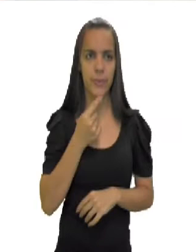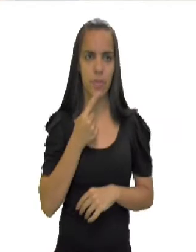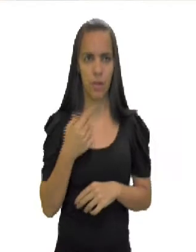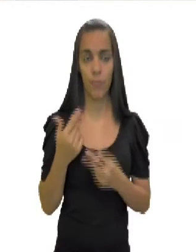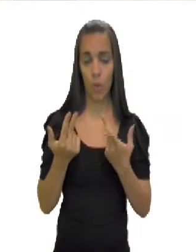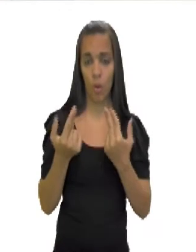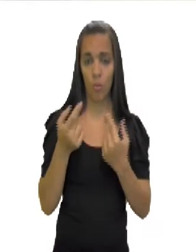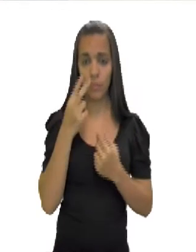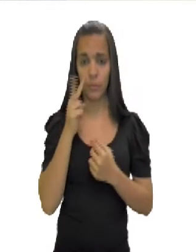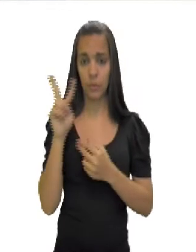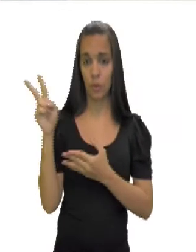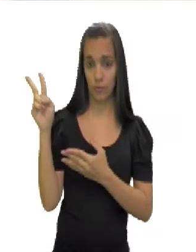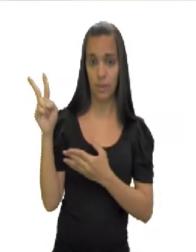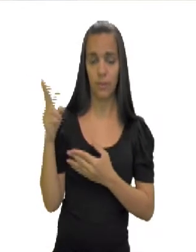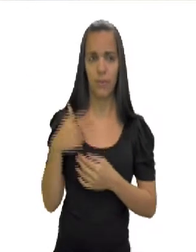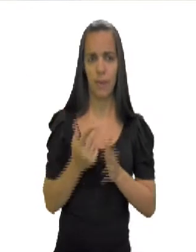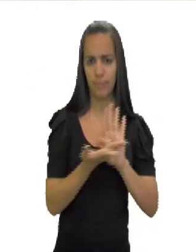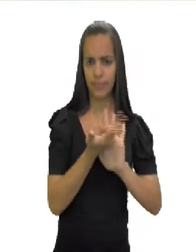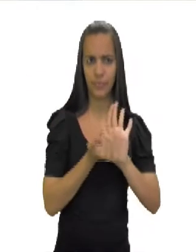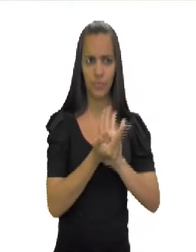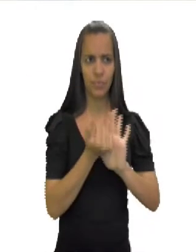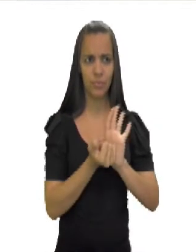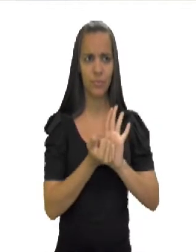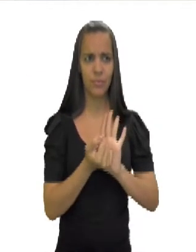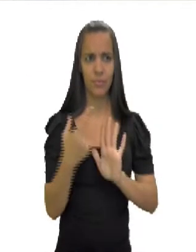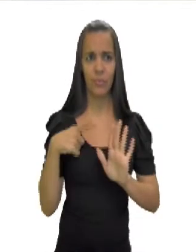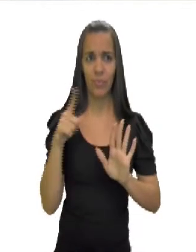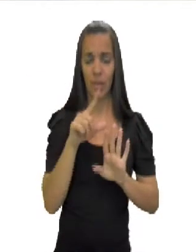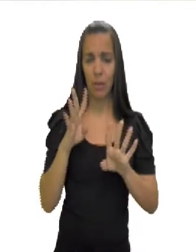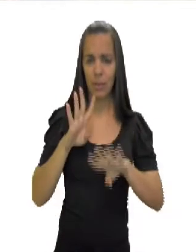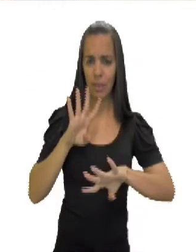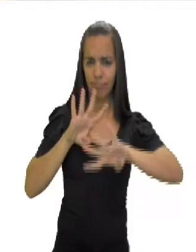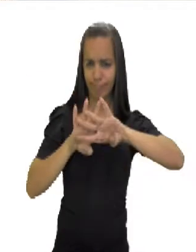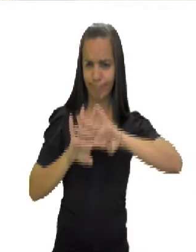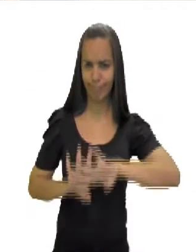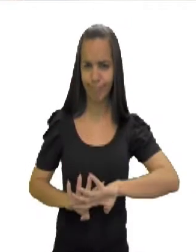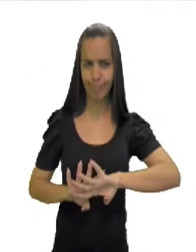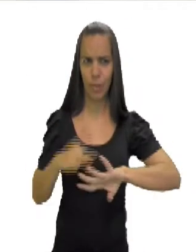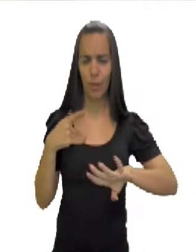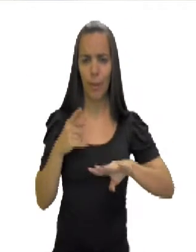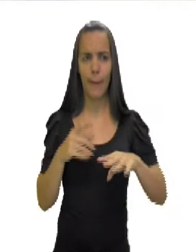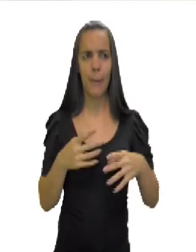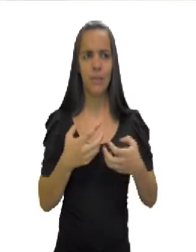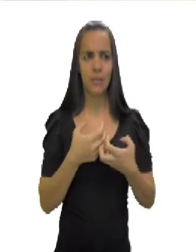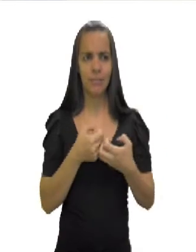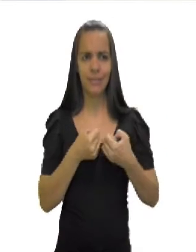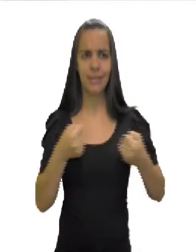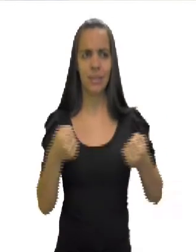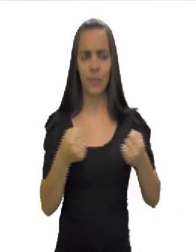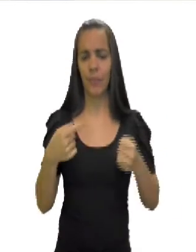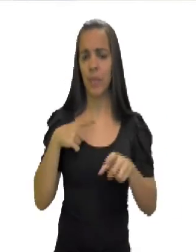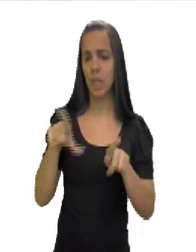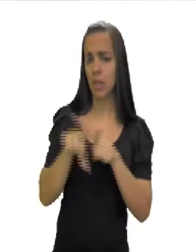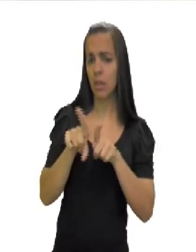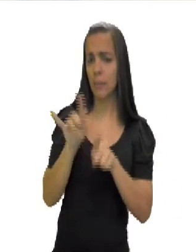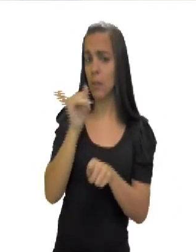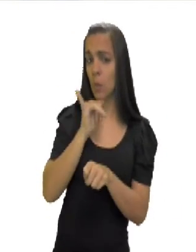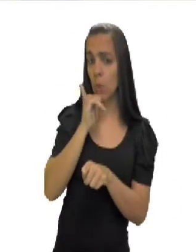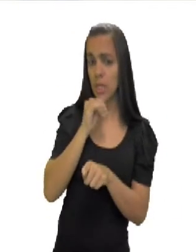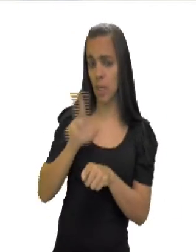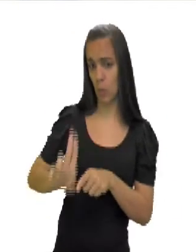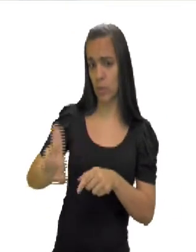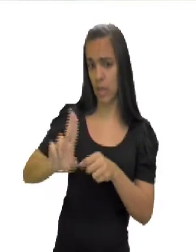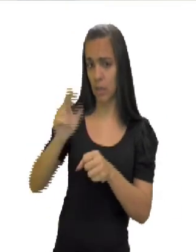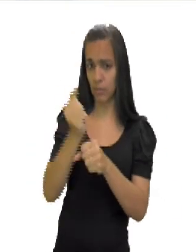imagem da célula nessa malha, nessa proteção, e o exemplo das batatas dentro de um